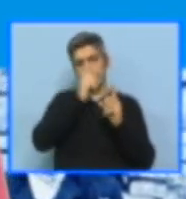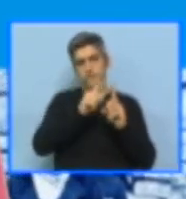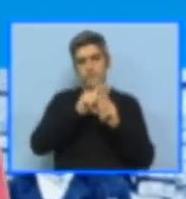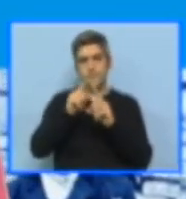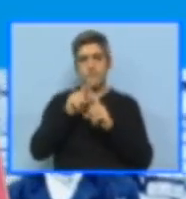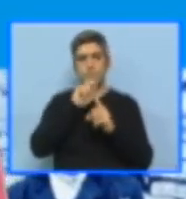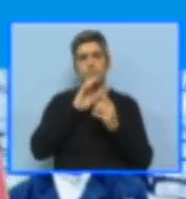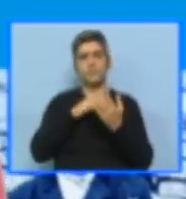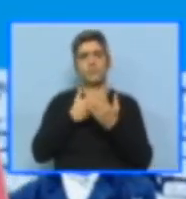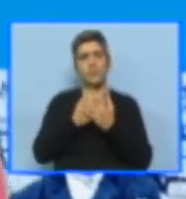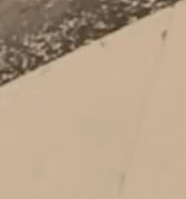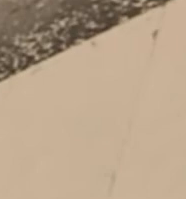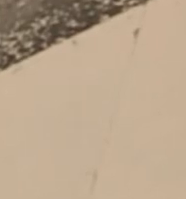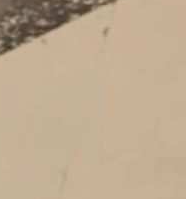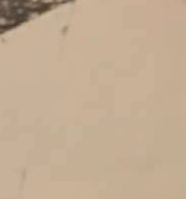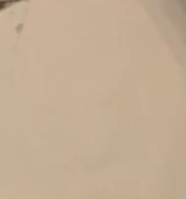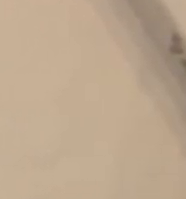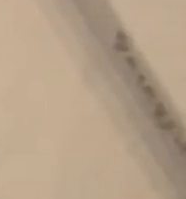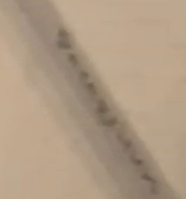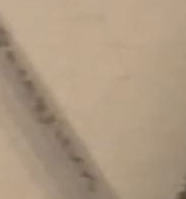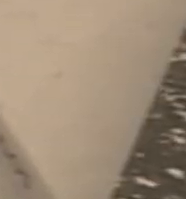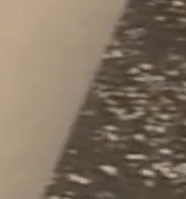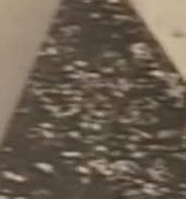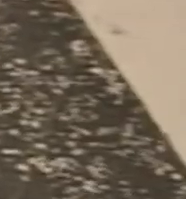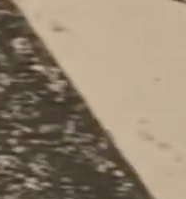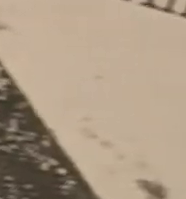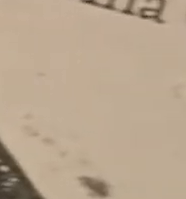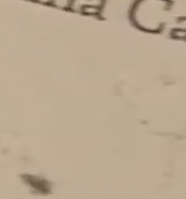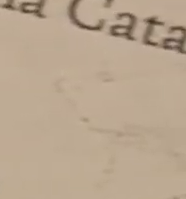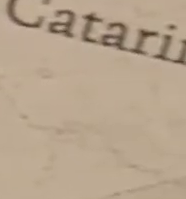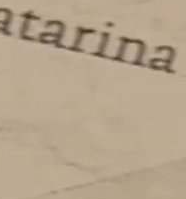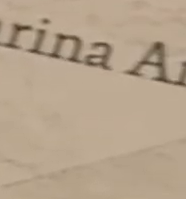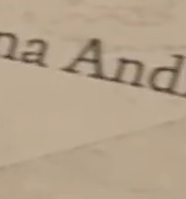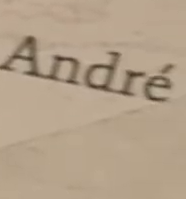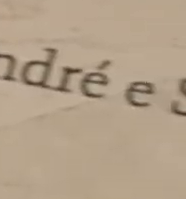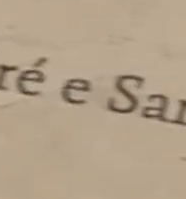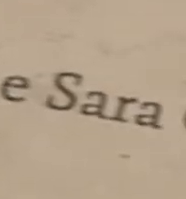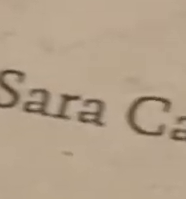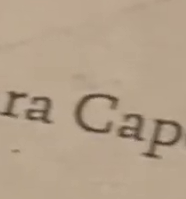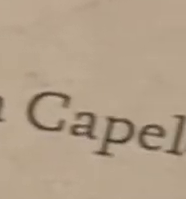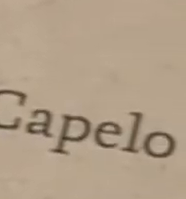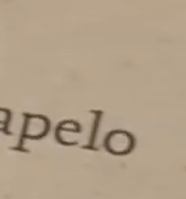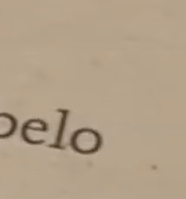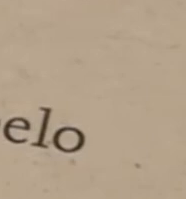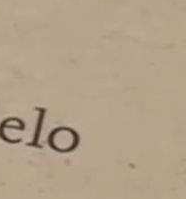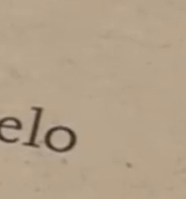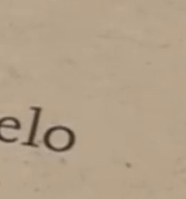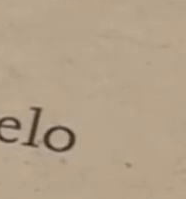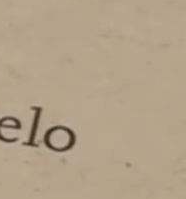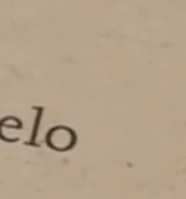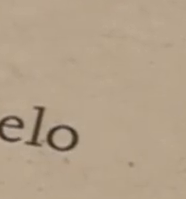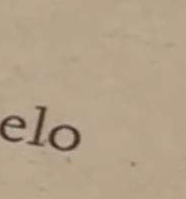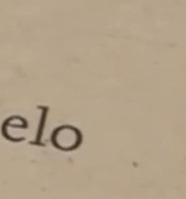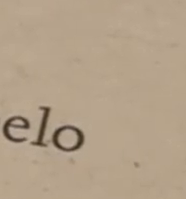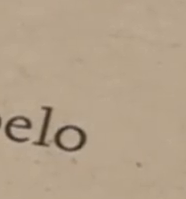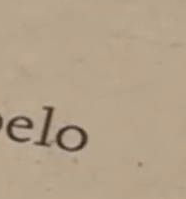diferentes podia dar um resultado interessante para quem lê. A Sara tinha um maior distanciamento, então, em relação ao fenómeno. Em relação ao fenómeno e